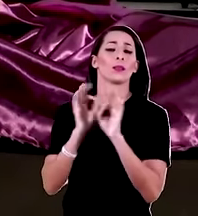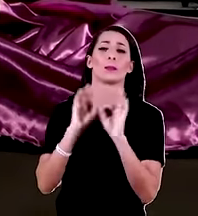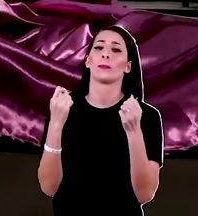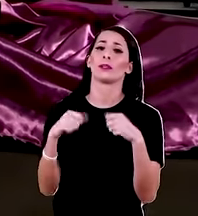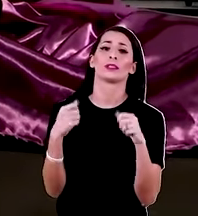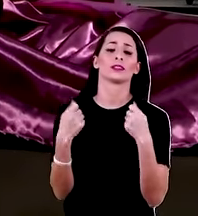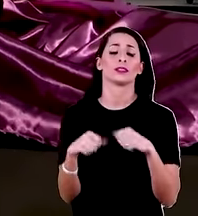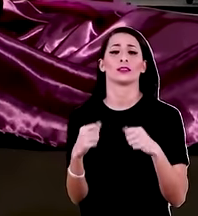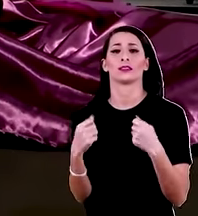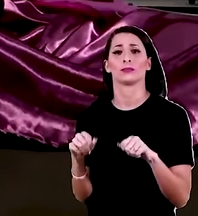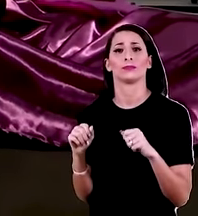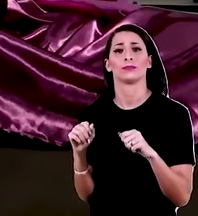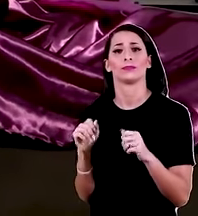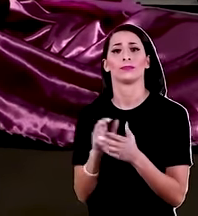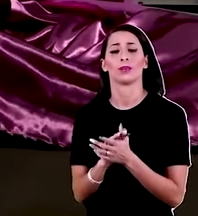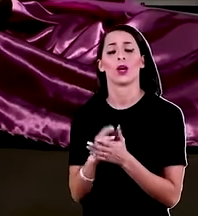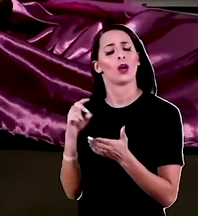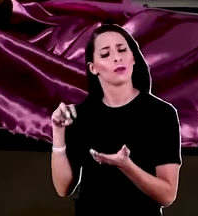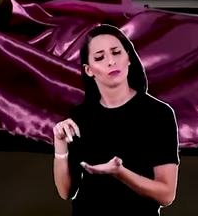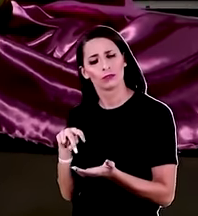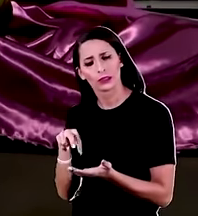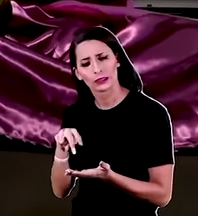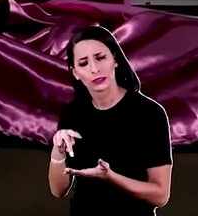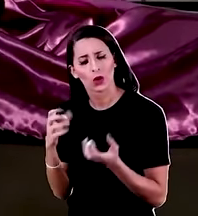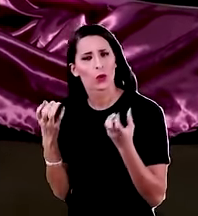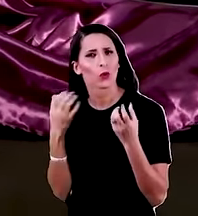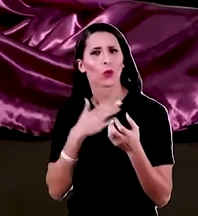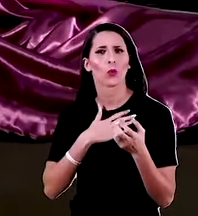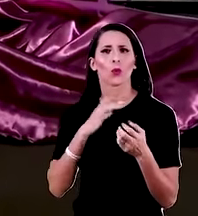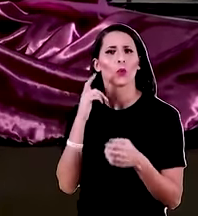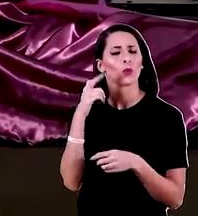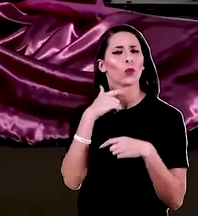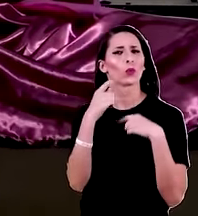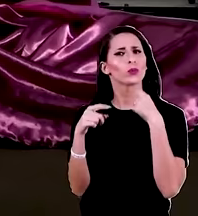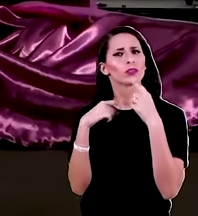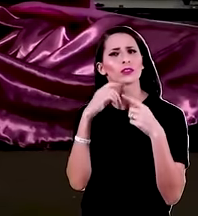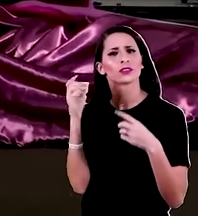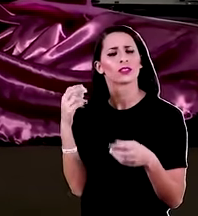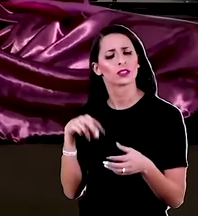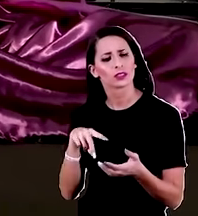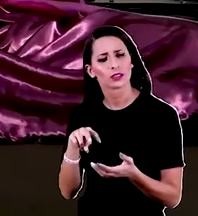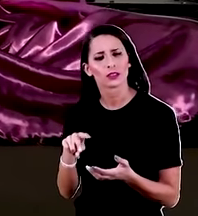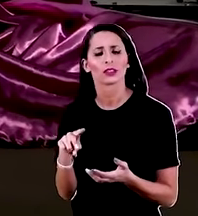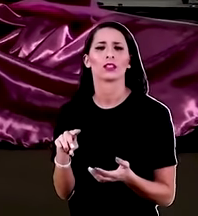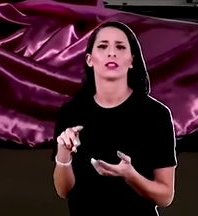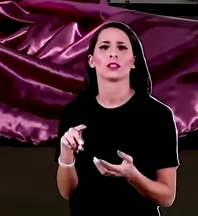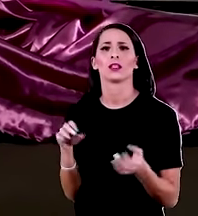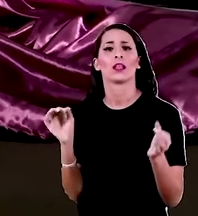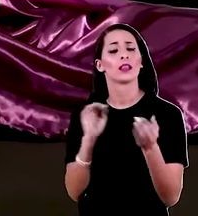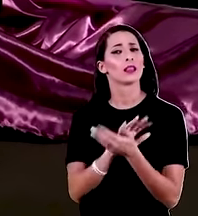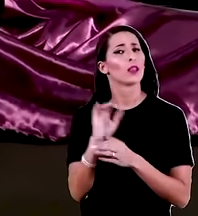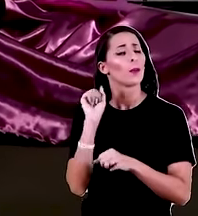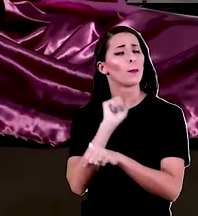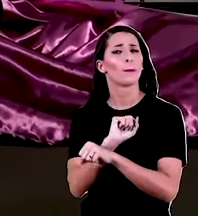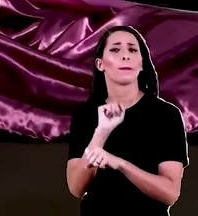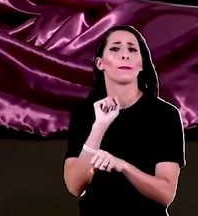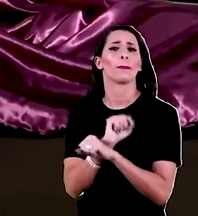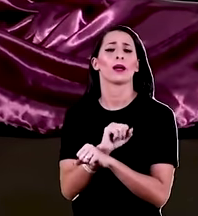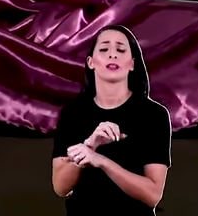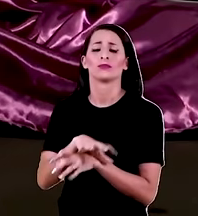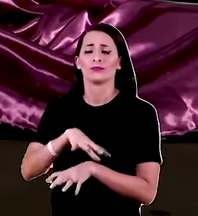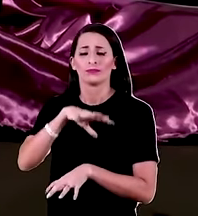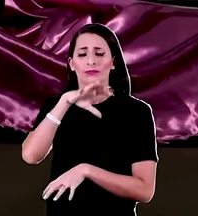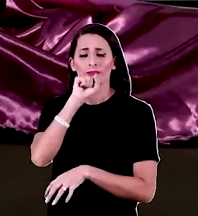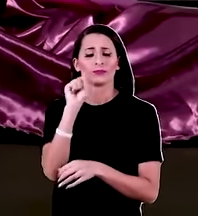ora. Se não der pra andar, se arrasta. Só não para de